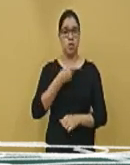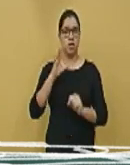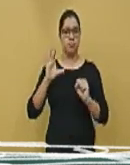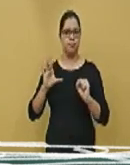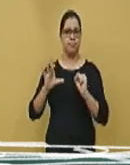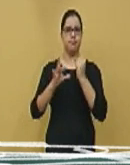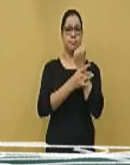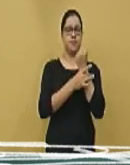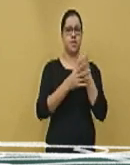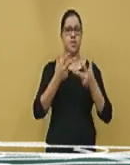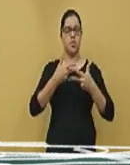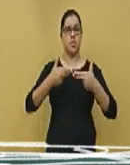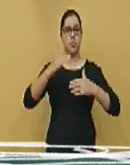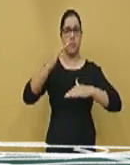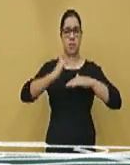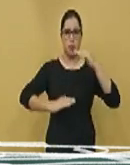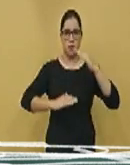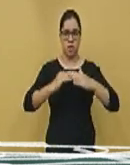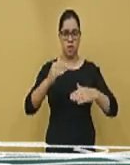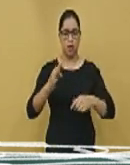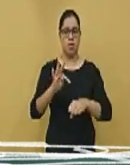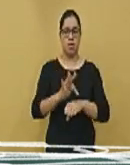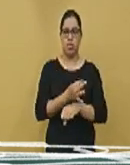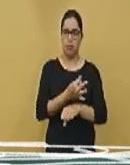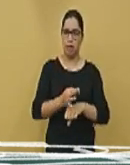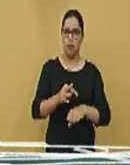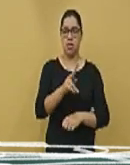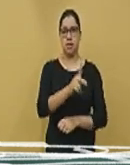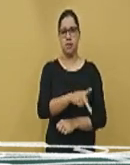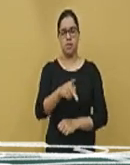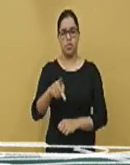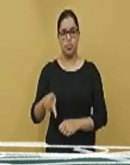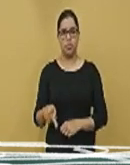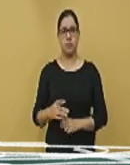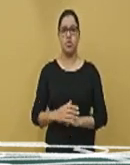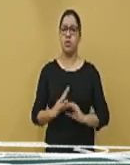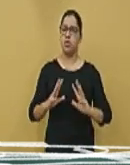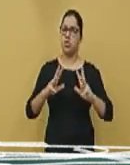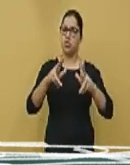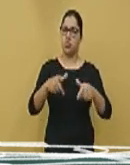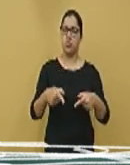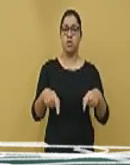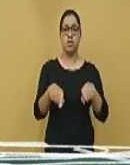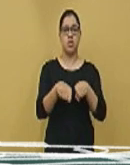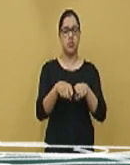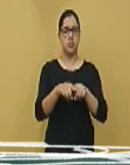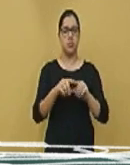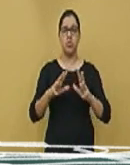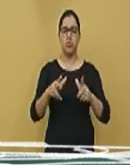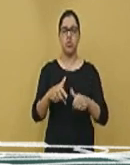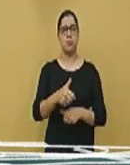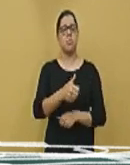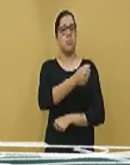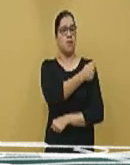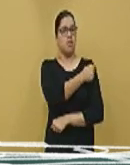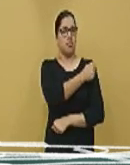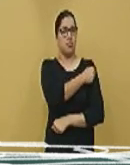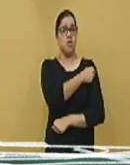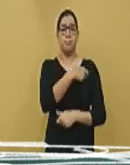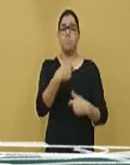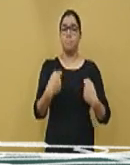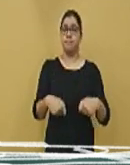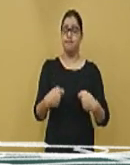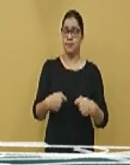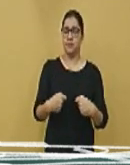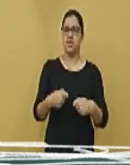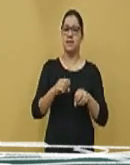nossos servidores, para os nossos técnicos e técnicas, professores e professoras, e para as alunas e alunos que tanto dependem desse